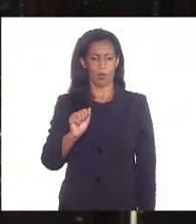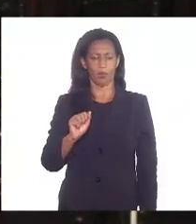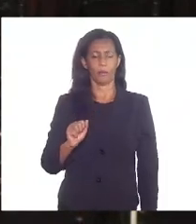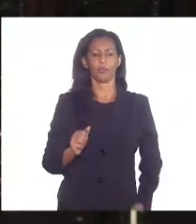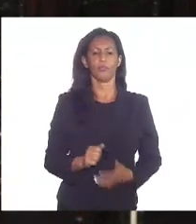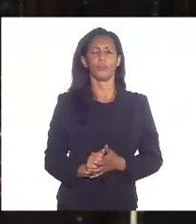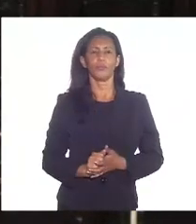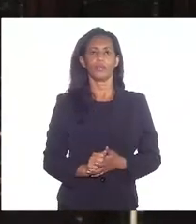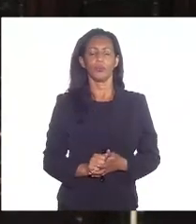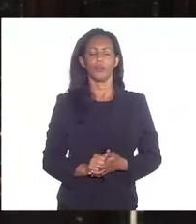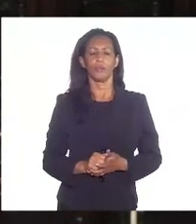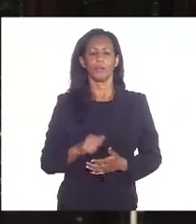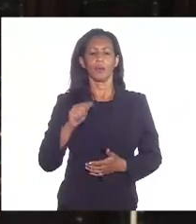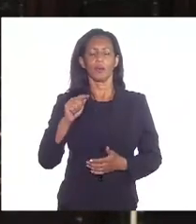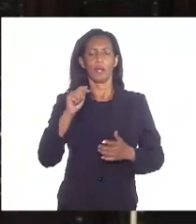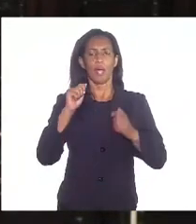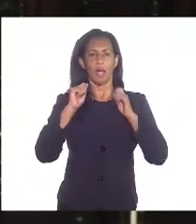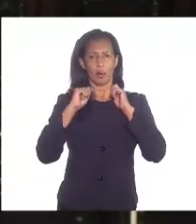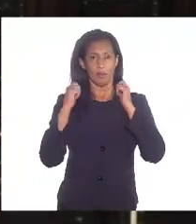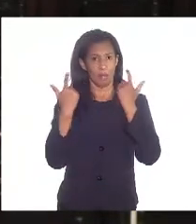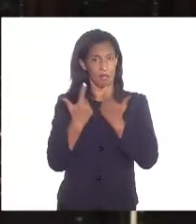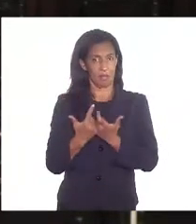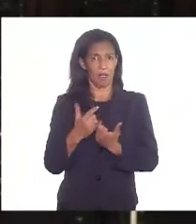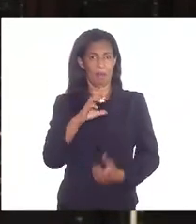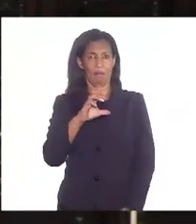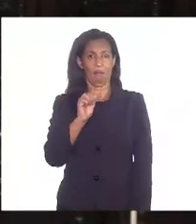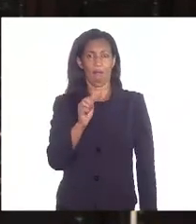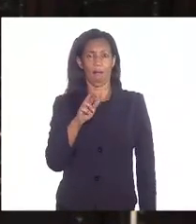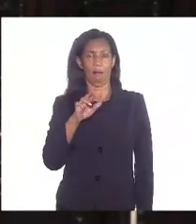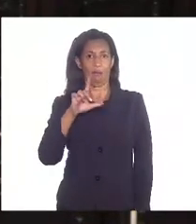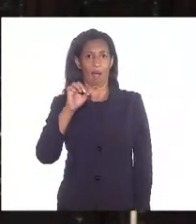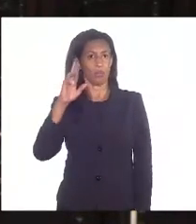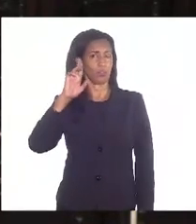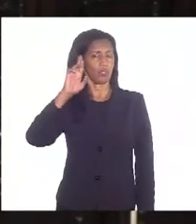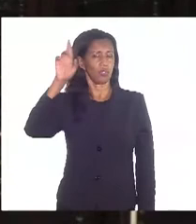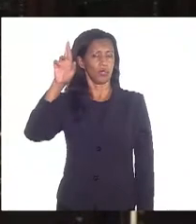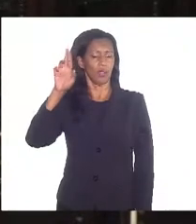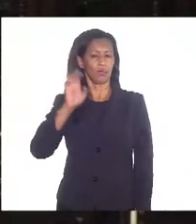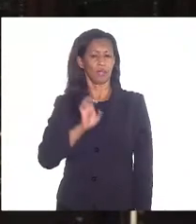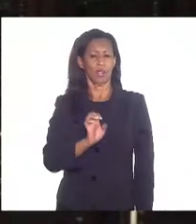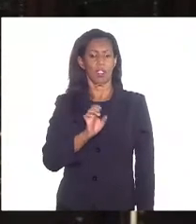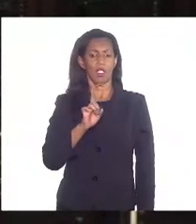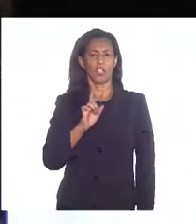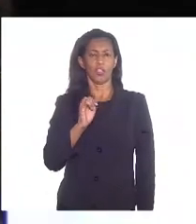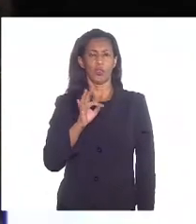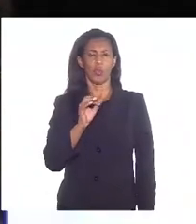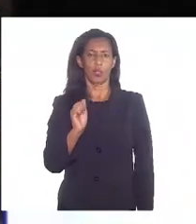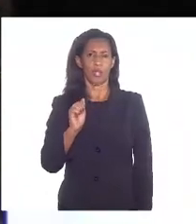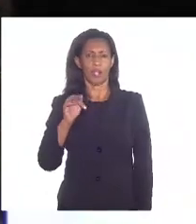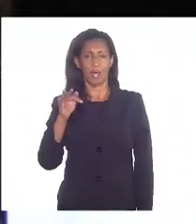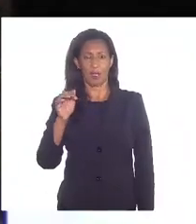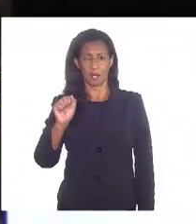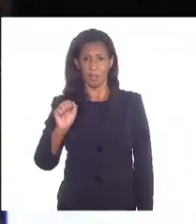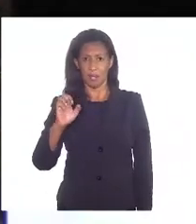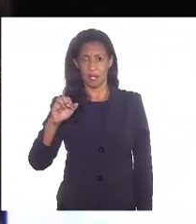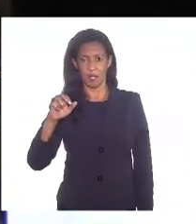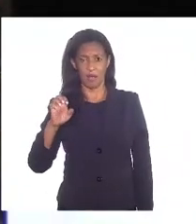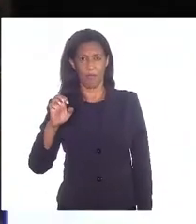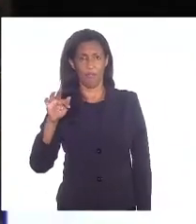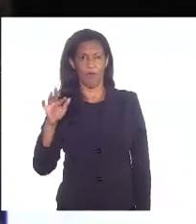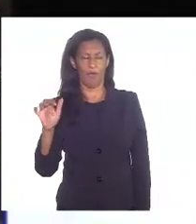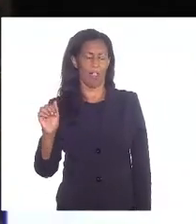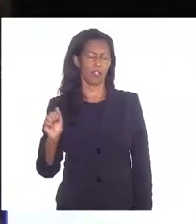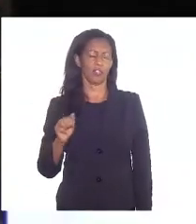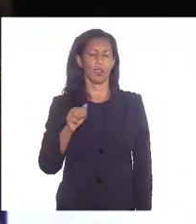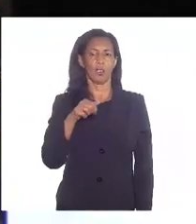nosso procurador-geral da Assembleia. Carlos Eduardo, chefe da Auditoria Fiscal da Receita Não Tributária da Cefaz. Beatriz